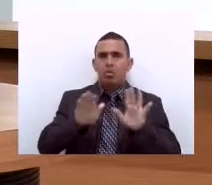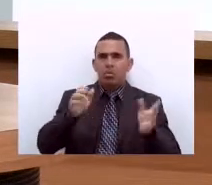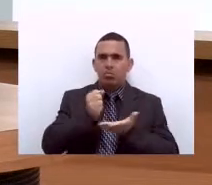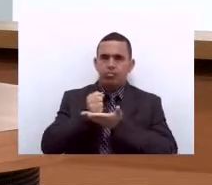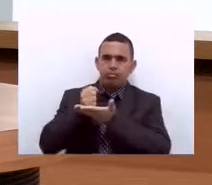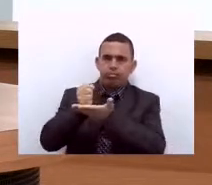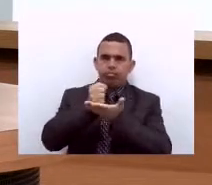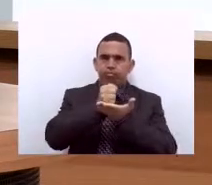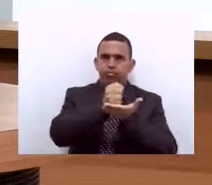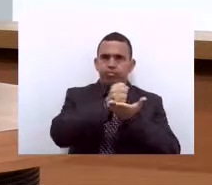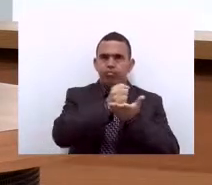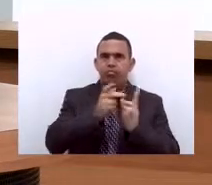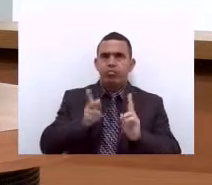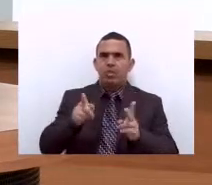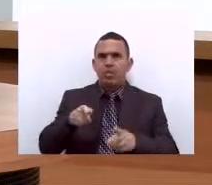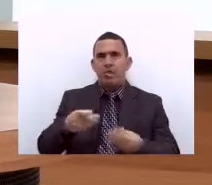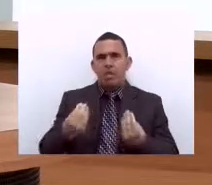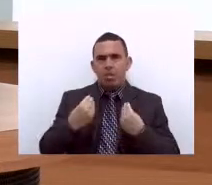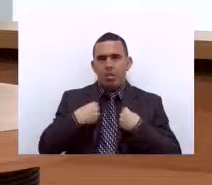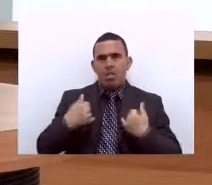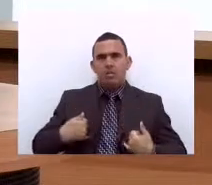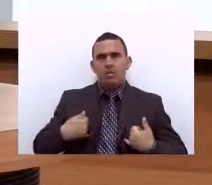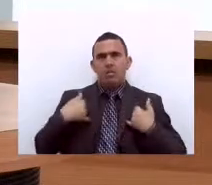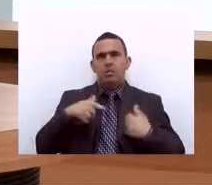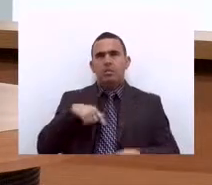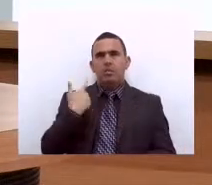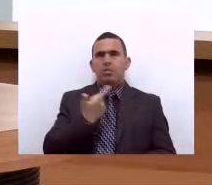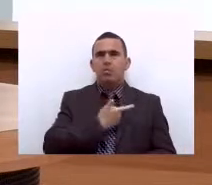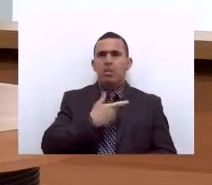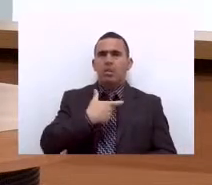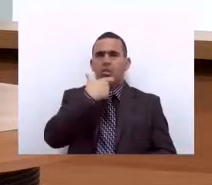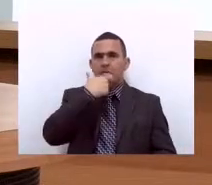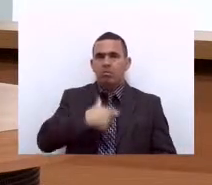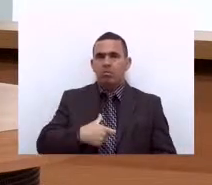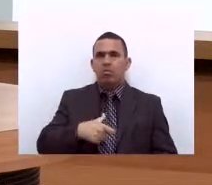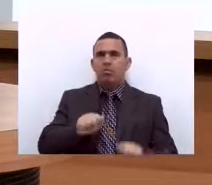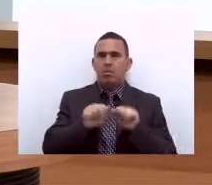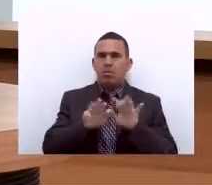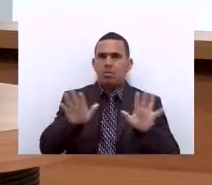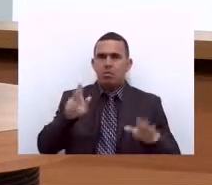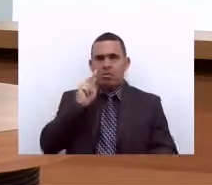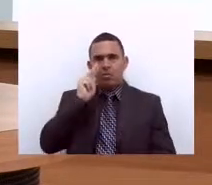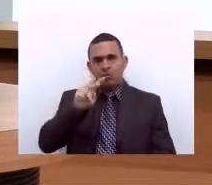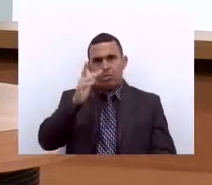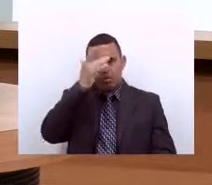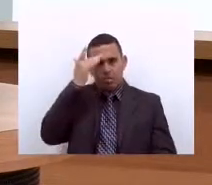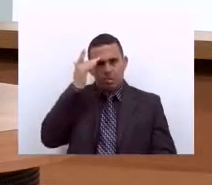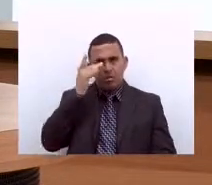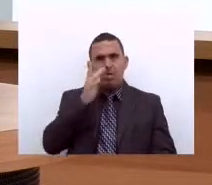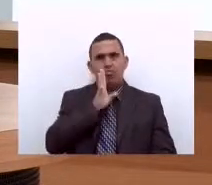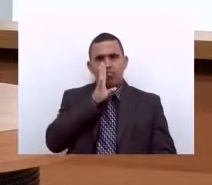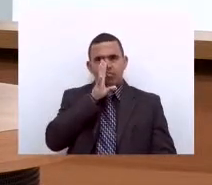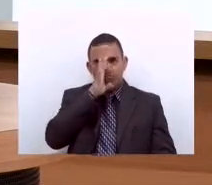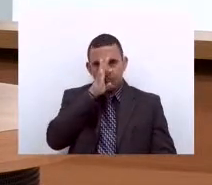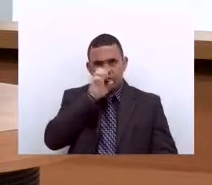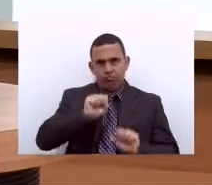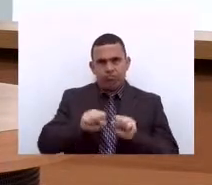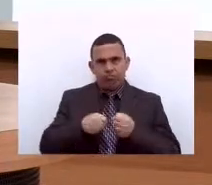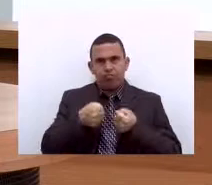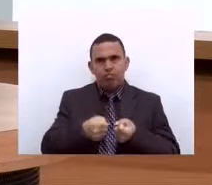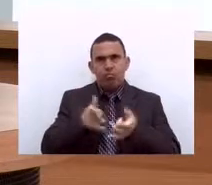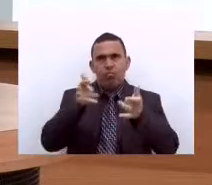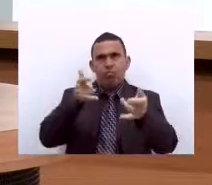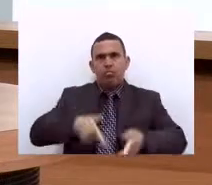isso que dá orgulho para nós guarulhenses, é de ver que as pessoas não desistem, é de ver que os nossos